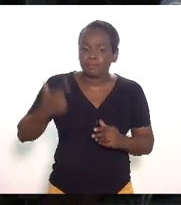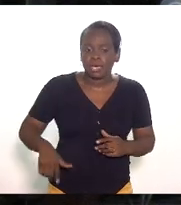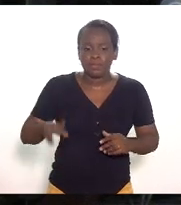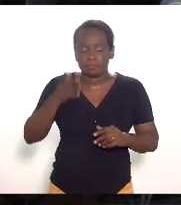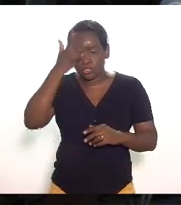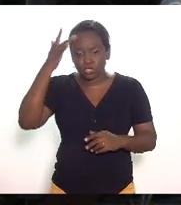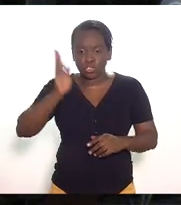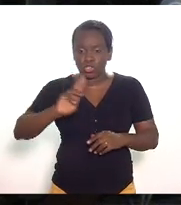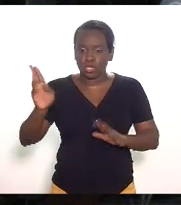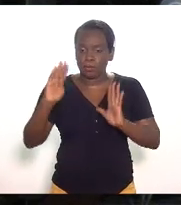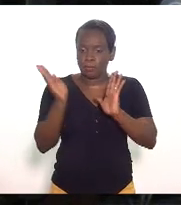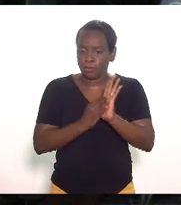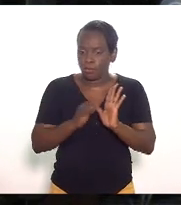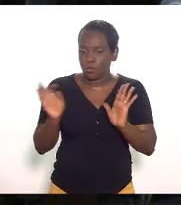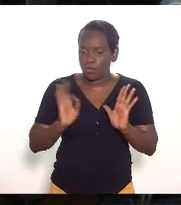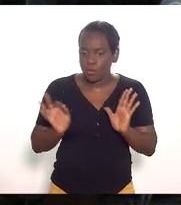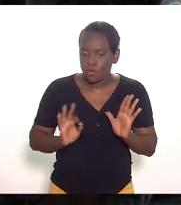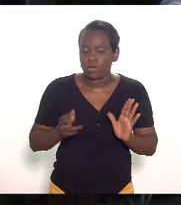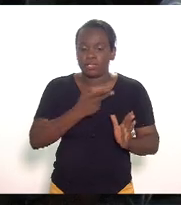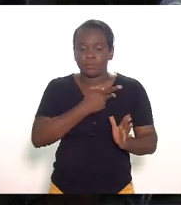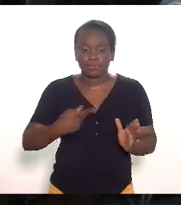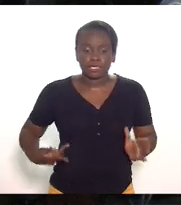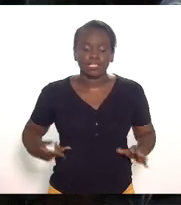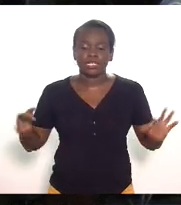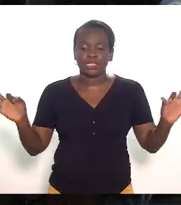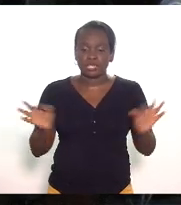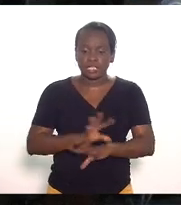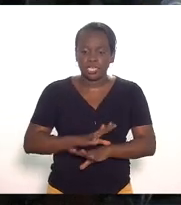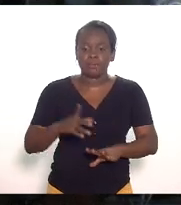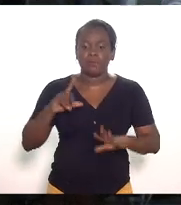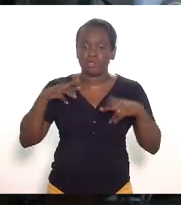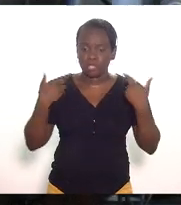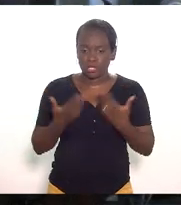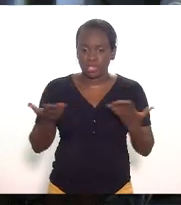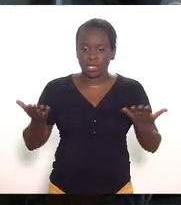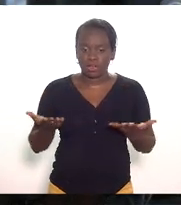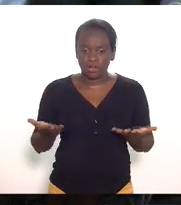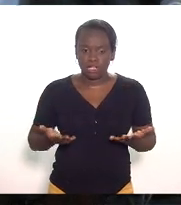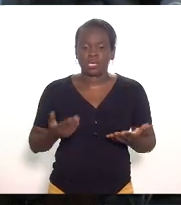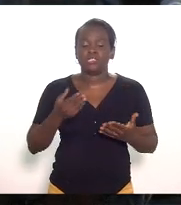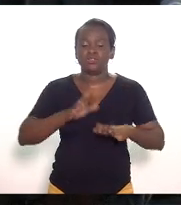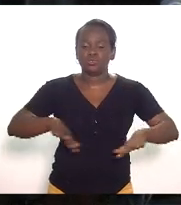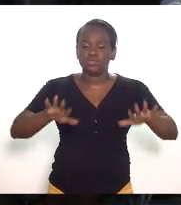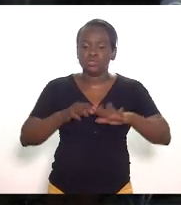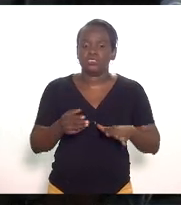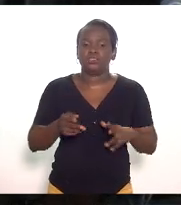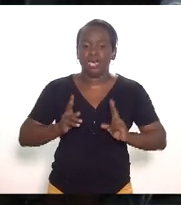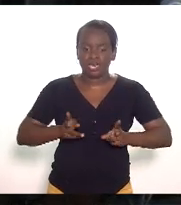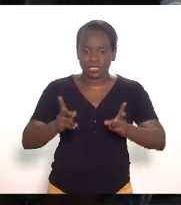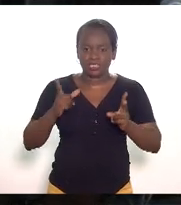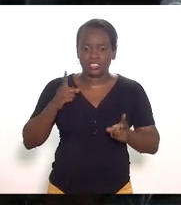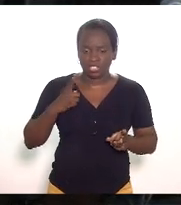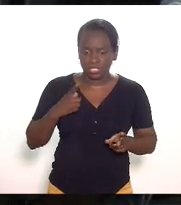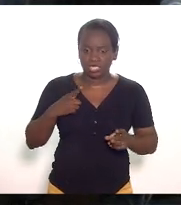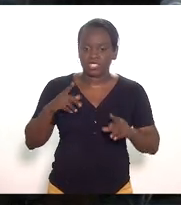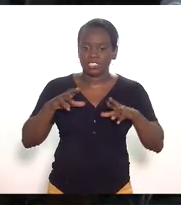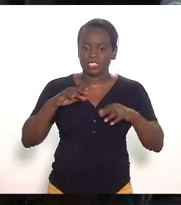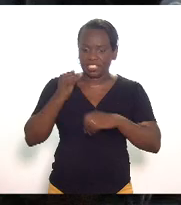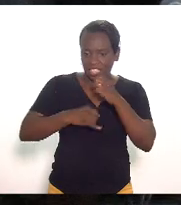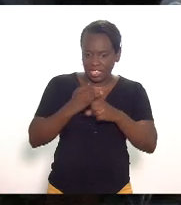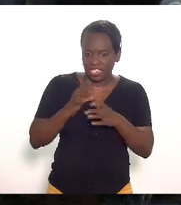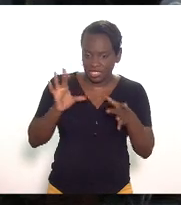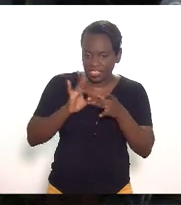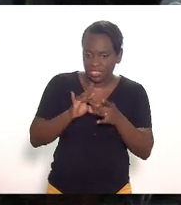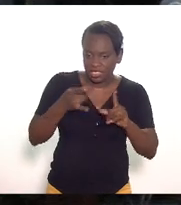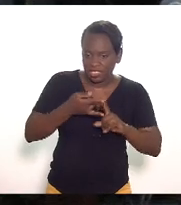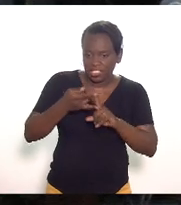mais oradores inscritos, a presidência encerra a presente sessão, desejando a todos ainda que estão plugados aí um